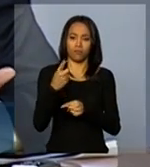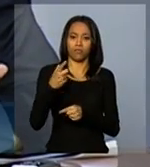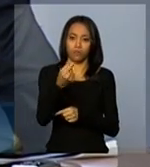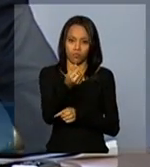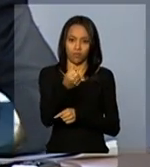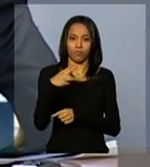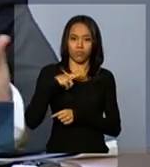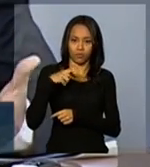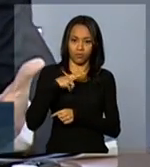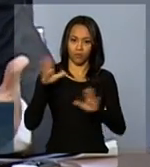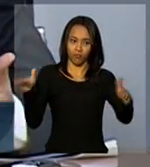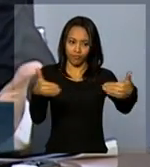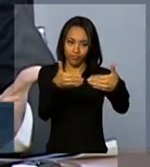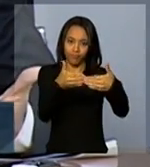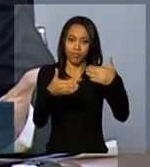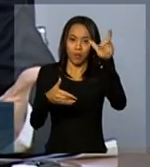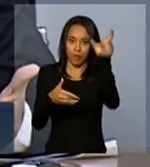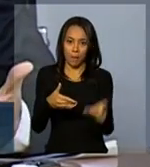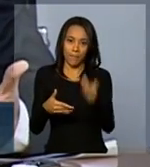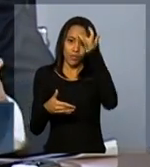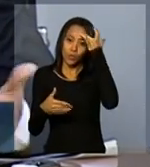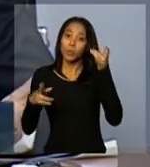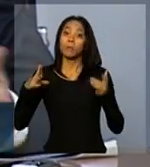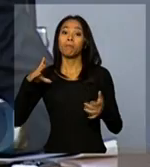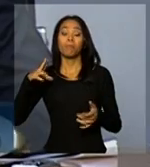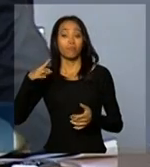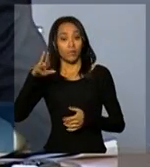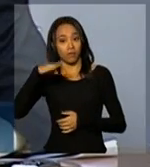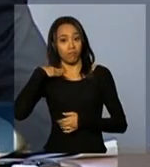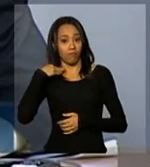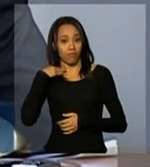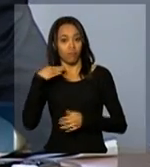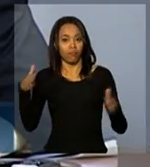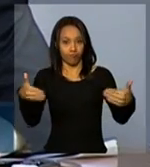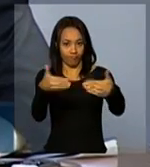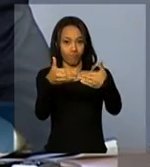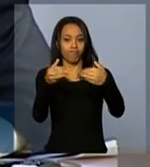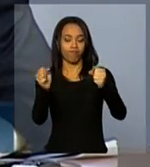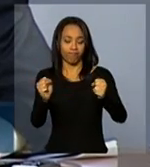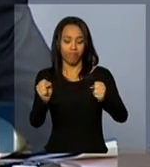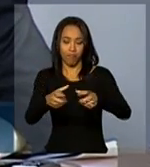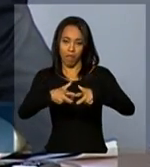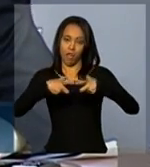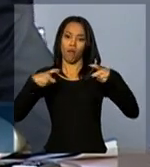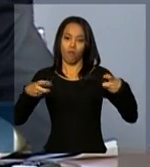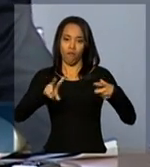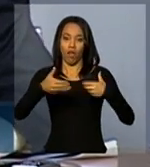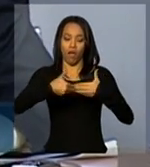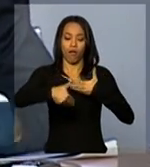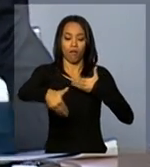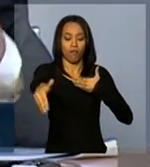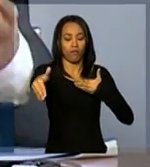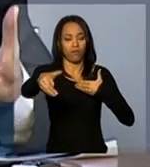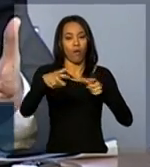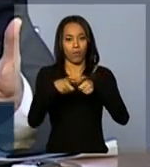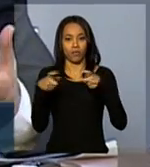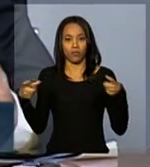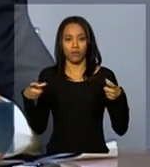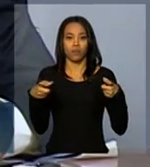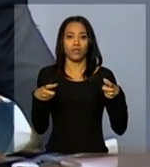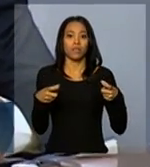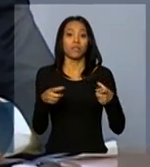isso, poderemos ter um crescimento gradual maior do mercado consumidor. Então, aumento do